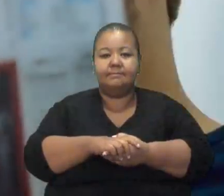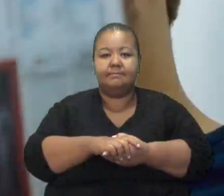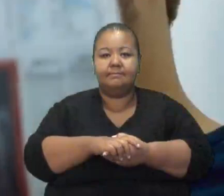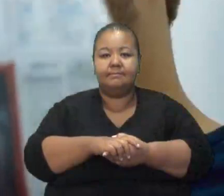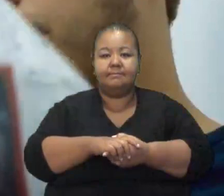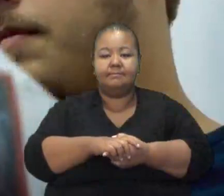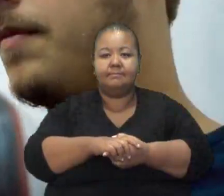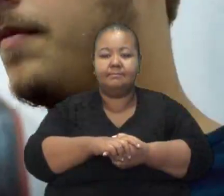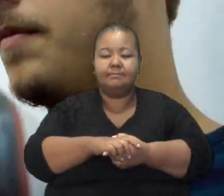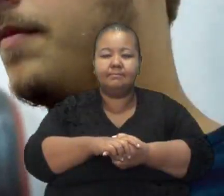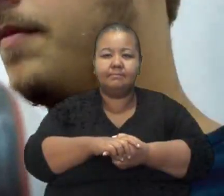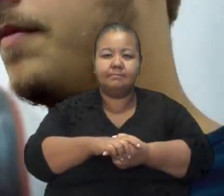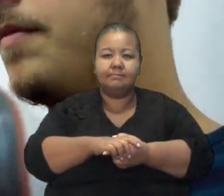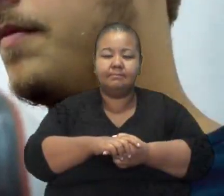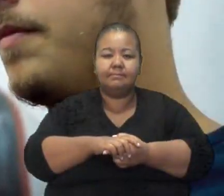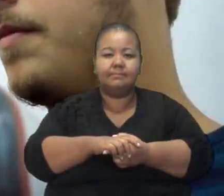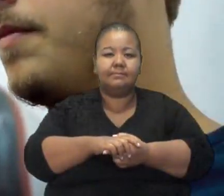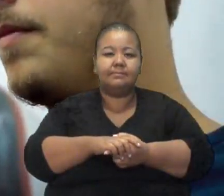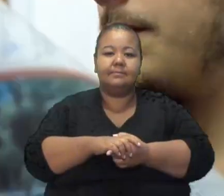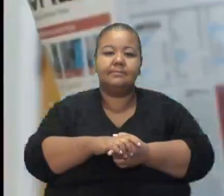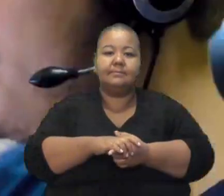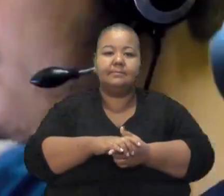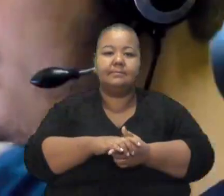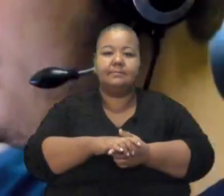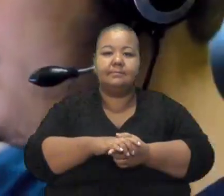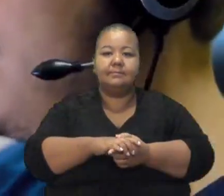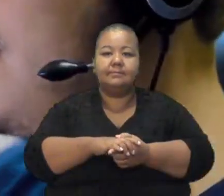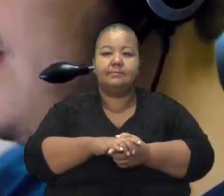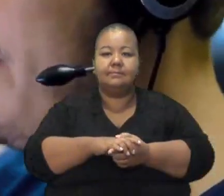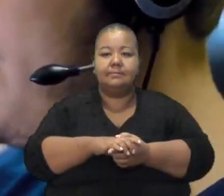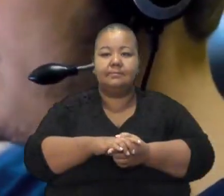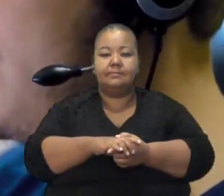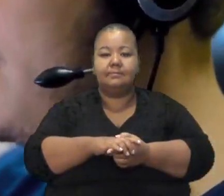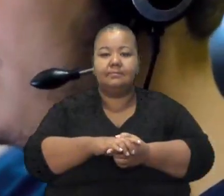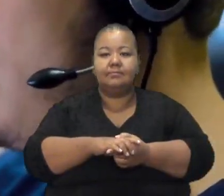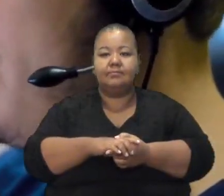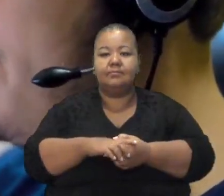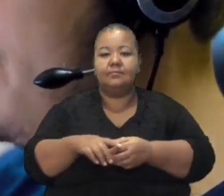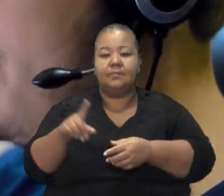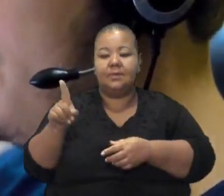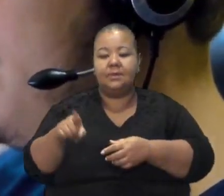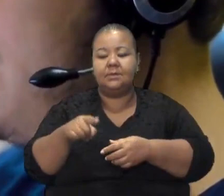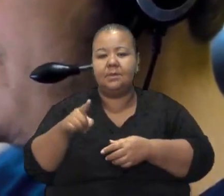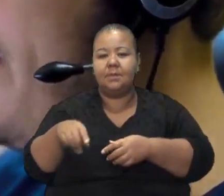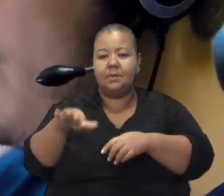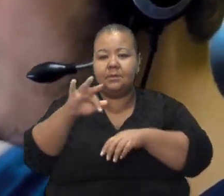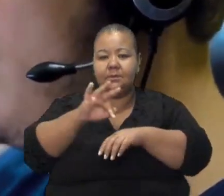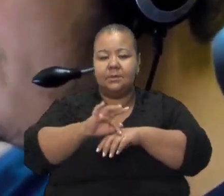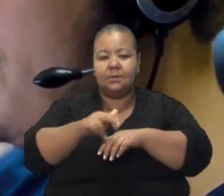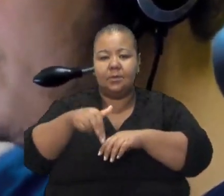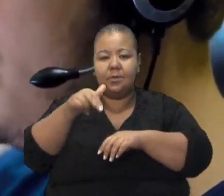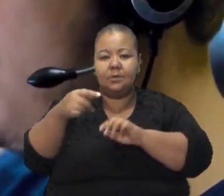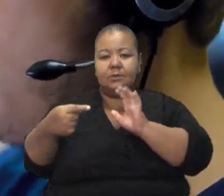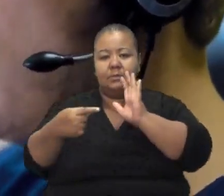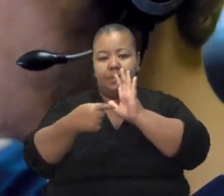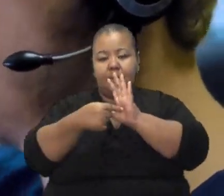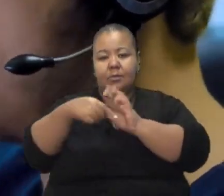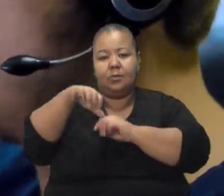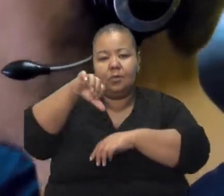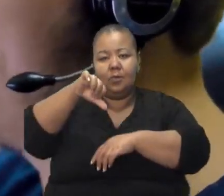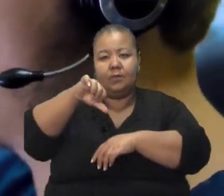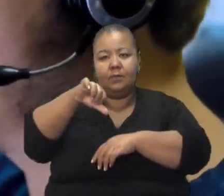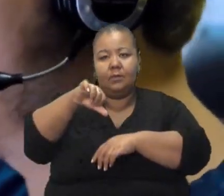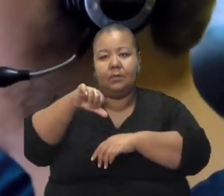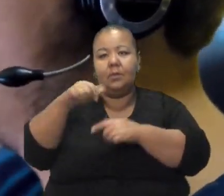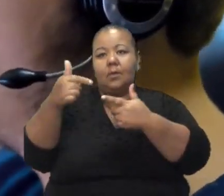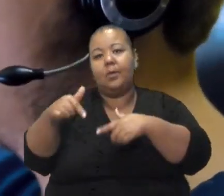Oi, vai ser. Tá sendo 20. Não, já. Cancelamento na Central 9. Você aperta o 9. Qual que é o